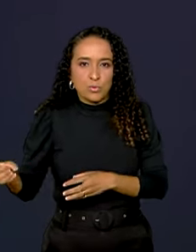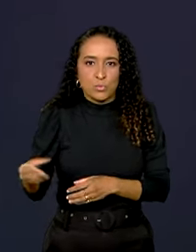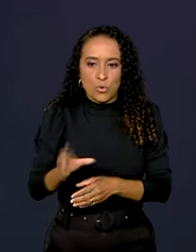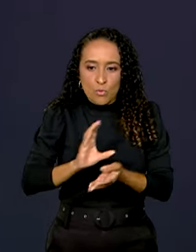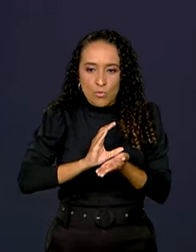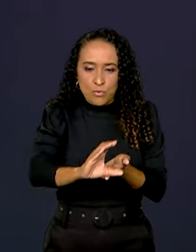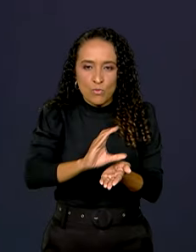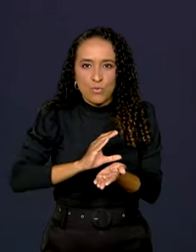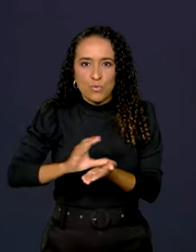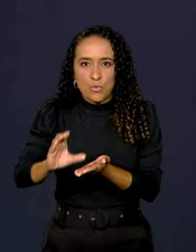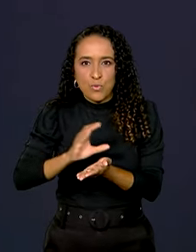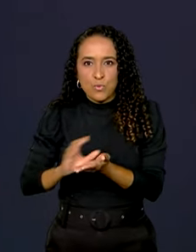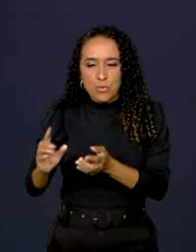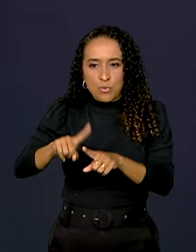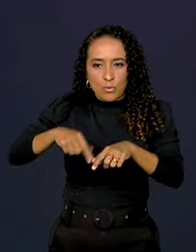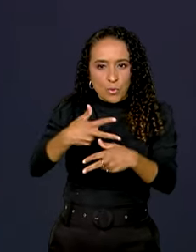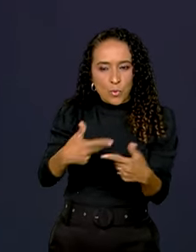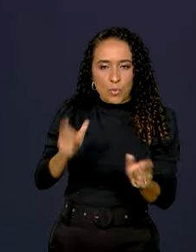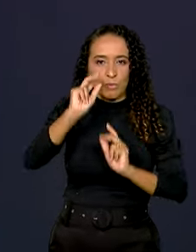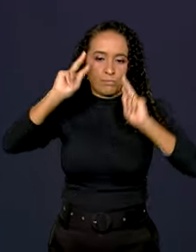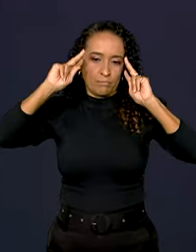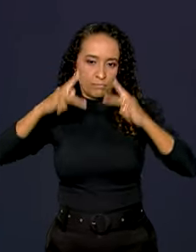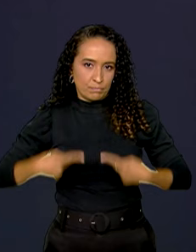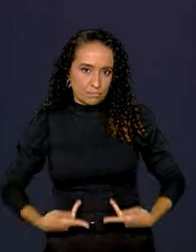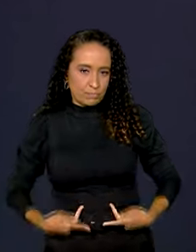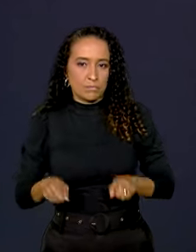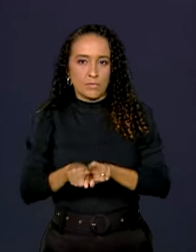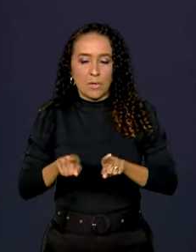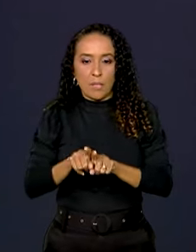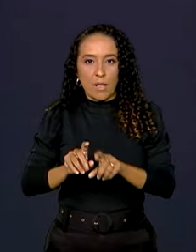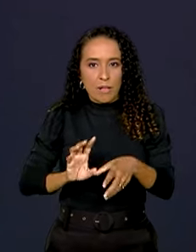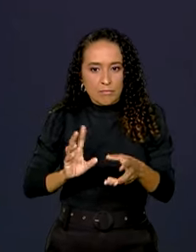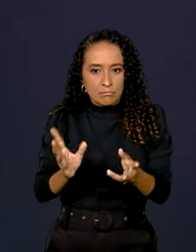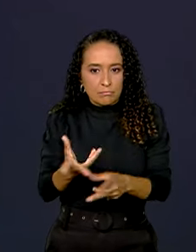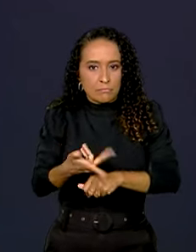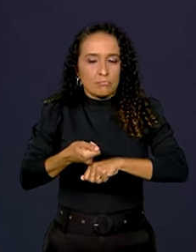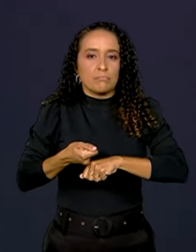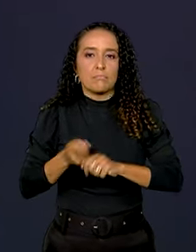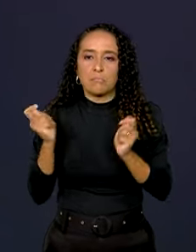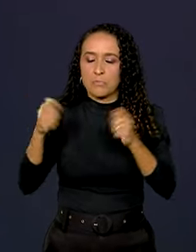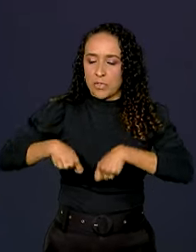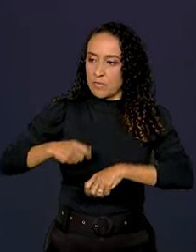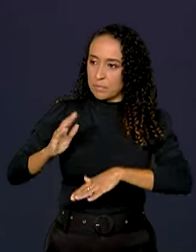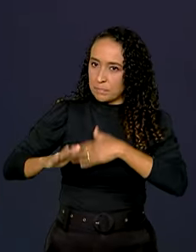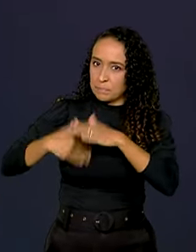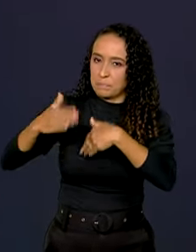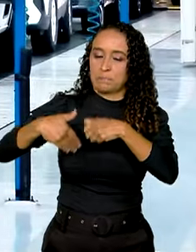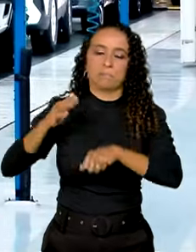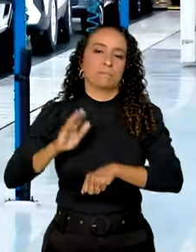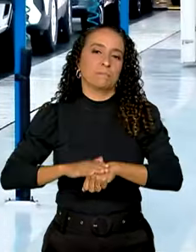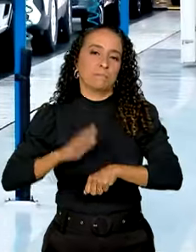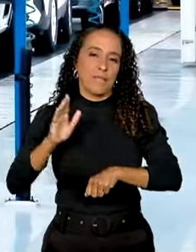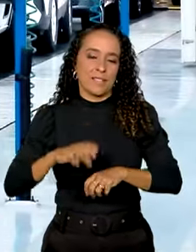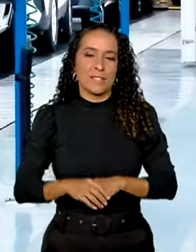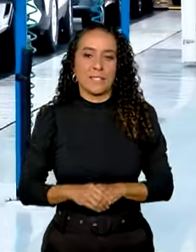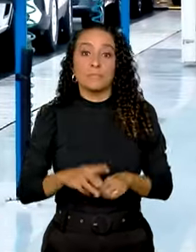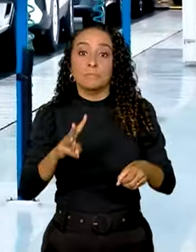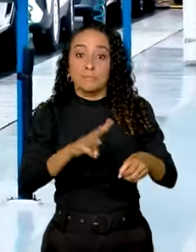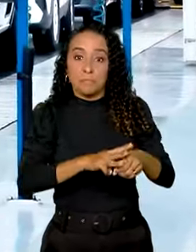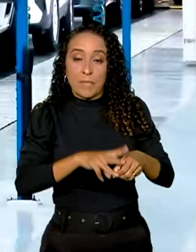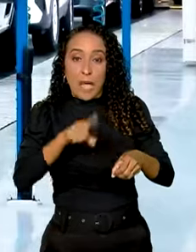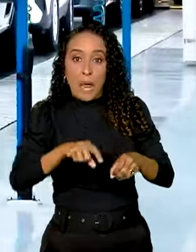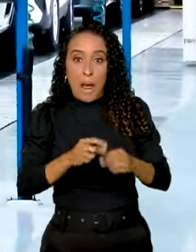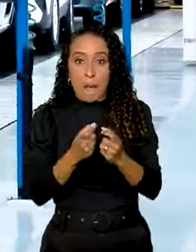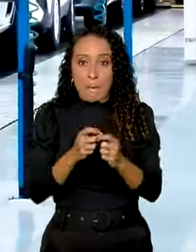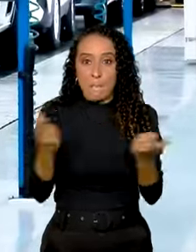investir em recursos humanos, na capacitação e poderem crescer ainda mais. A Volkswagen é a